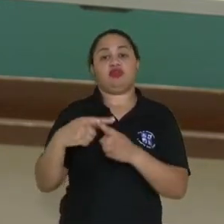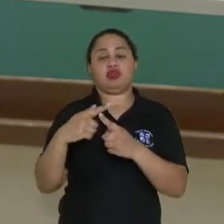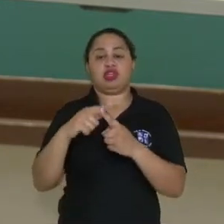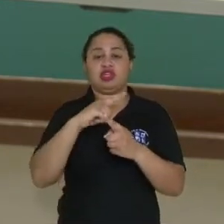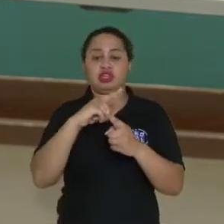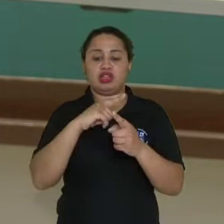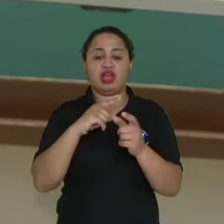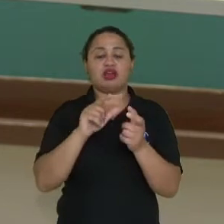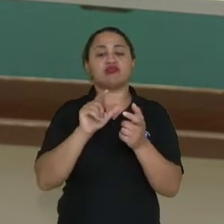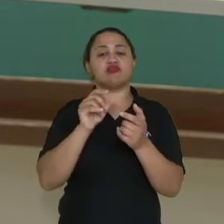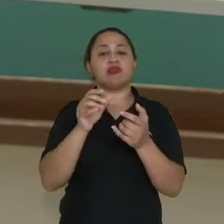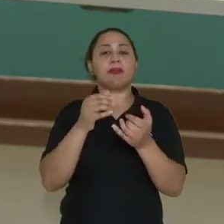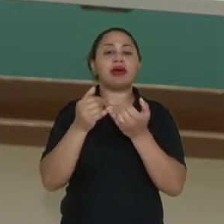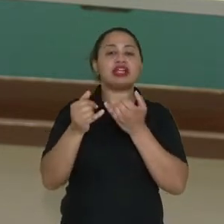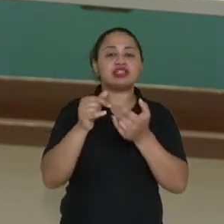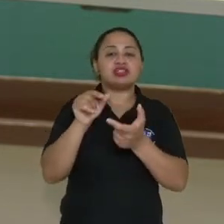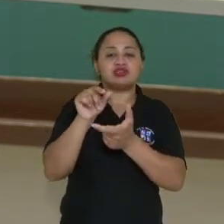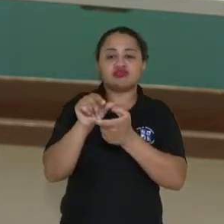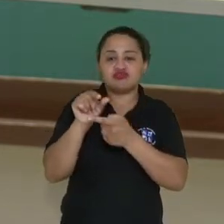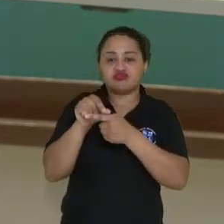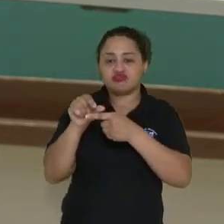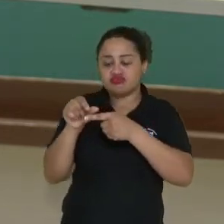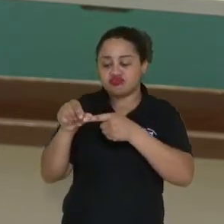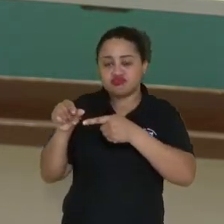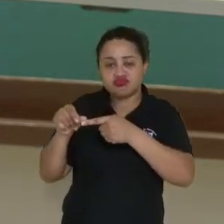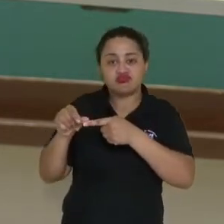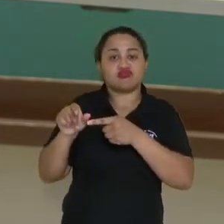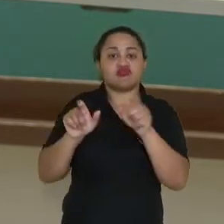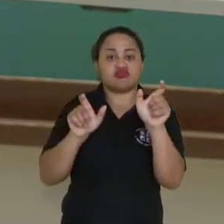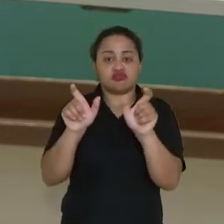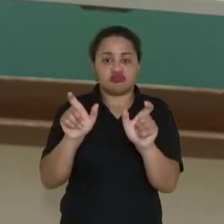os mesmos elementos fonéticos no final da palavra. Né?